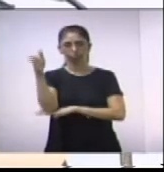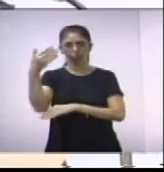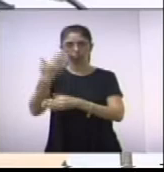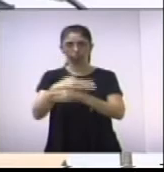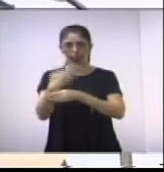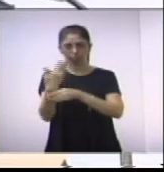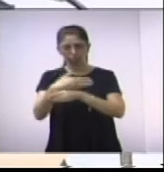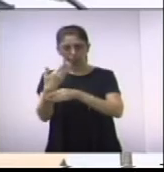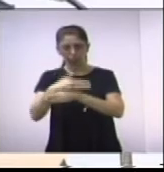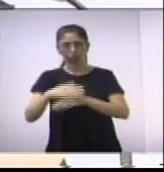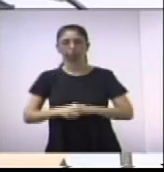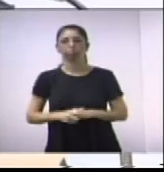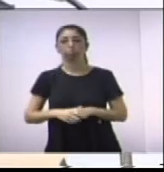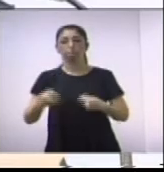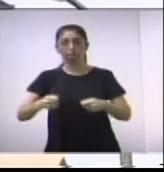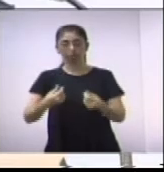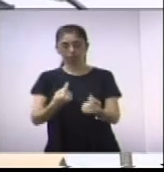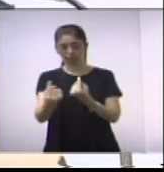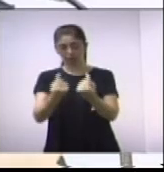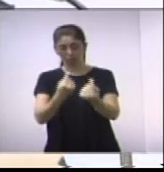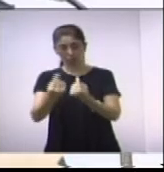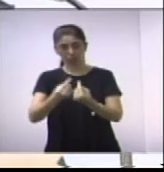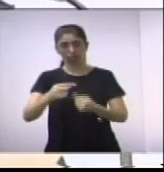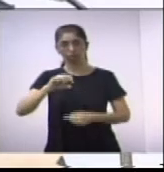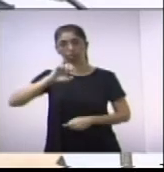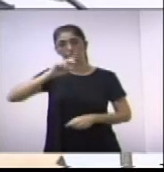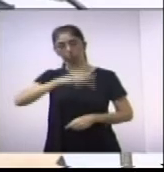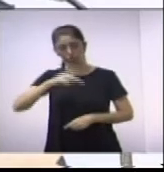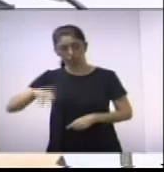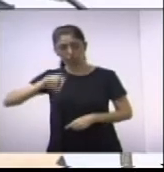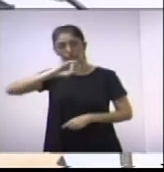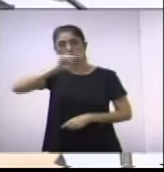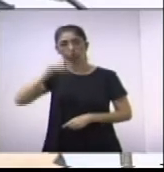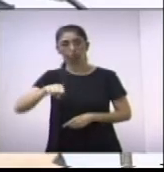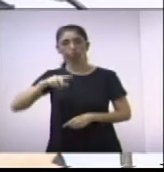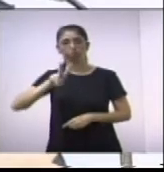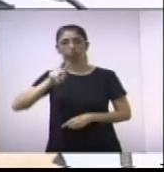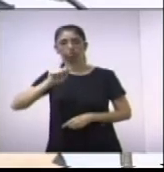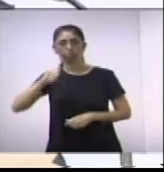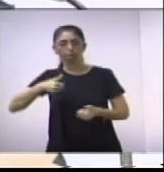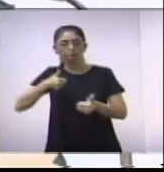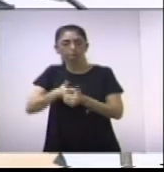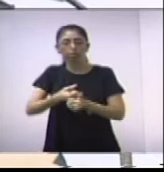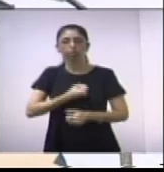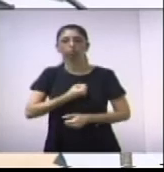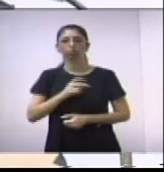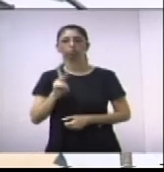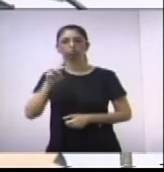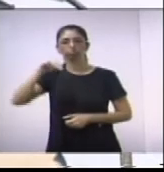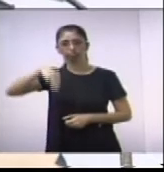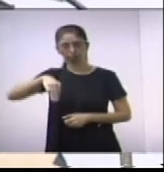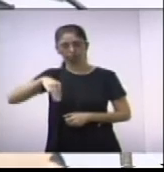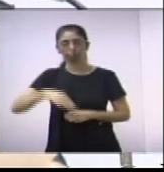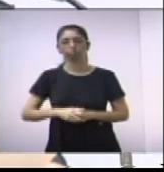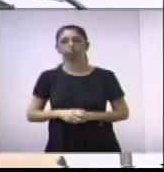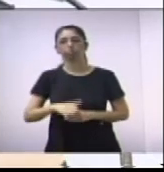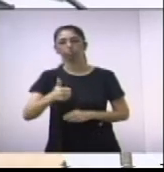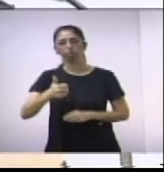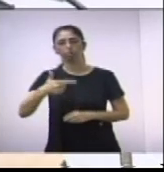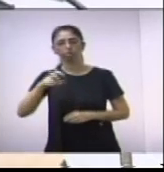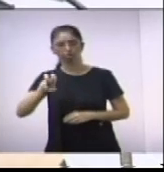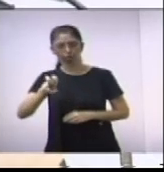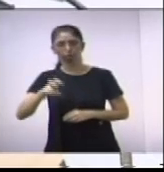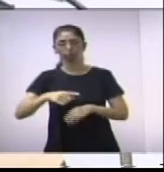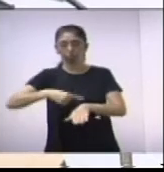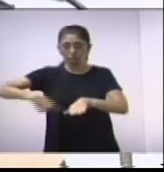na alça de acesso à rodovia Professor Severino Vaz, na altura do quilômetro 125, para a Avenida Doutor Roberto Moreira.